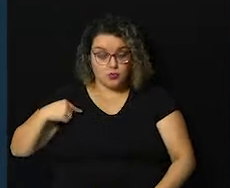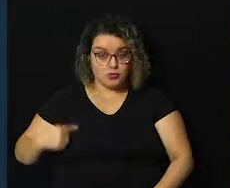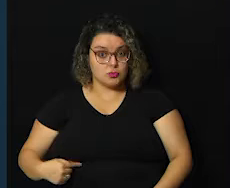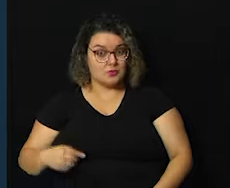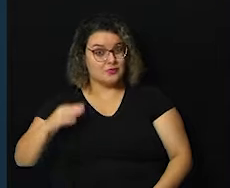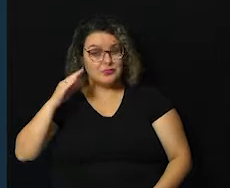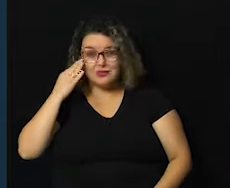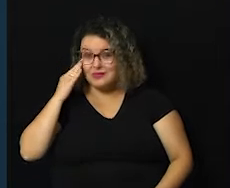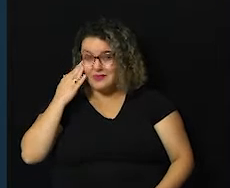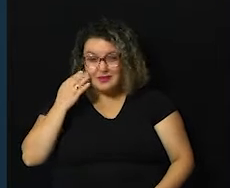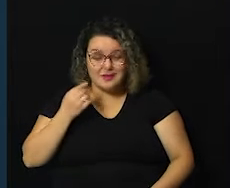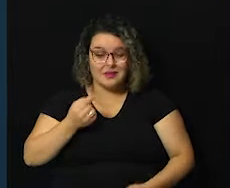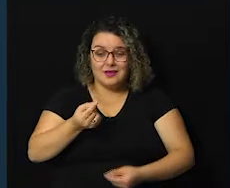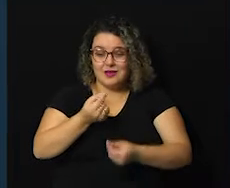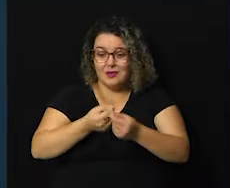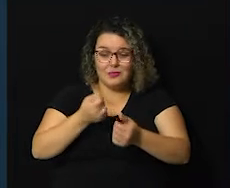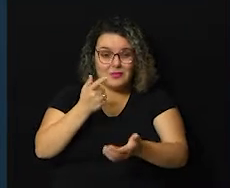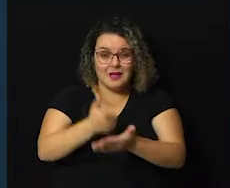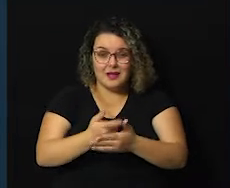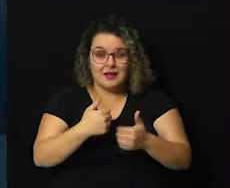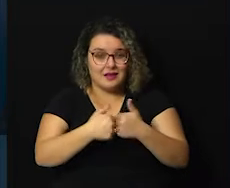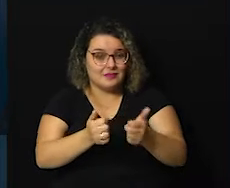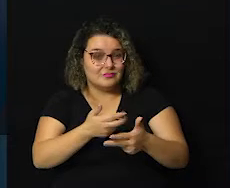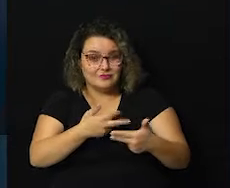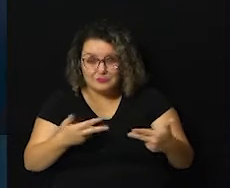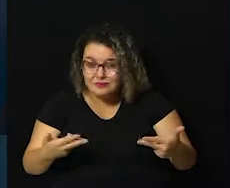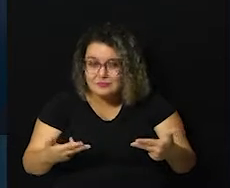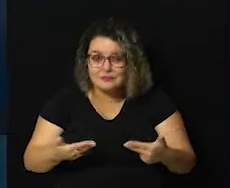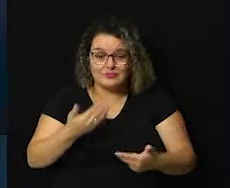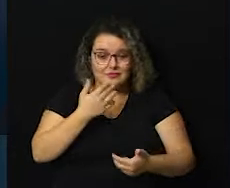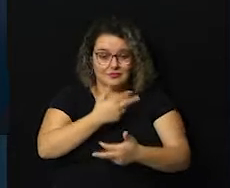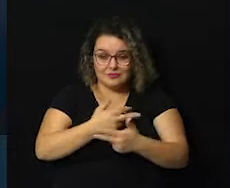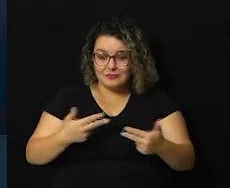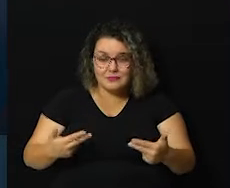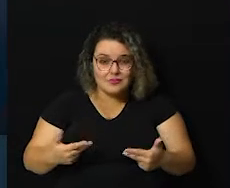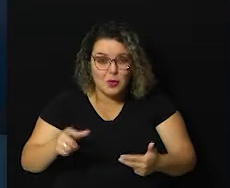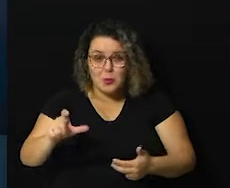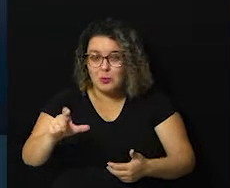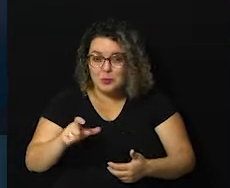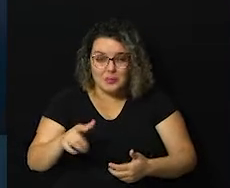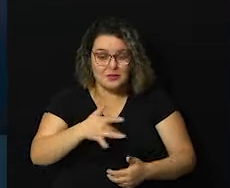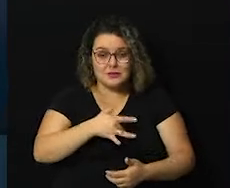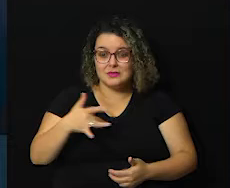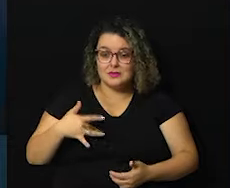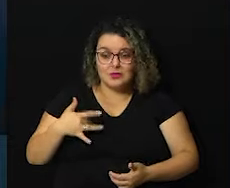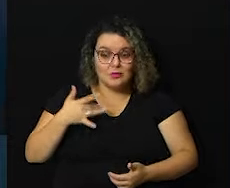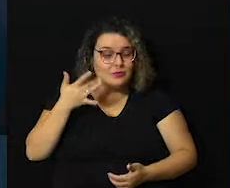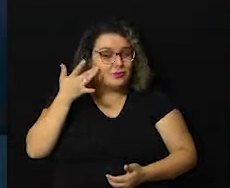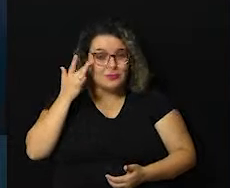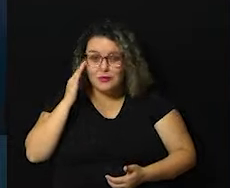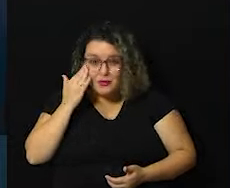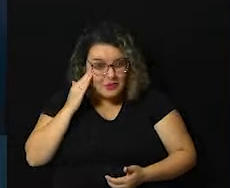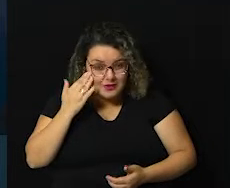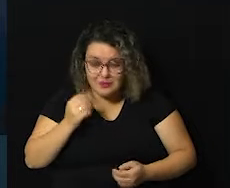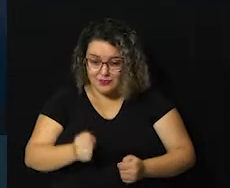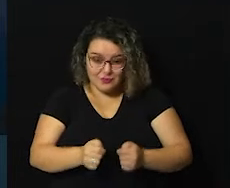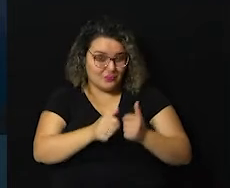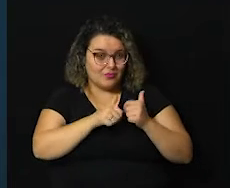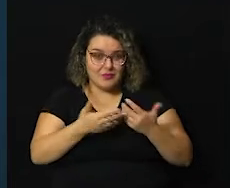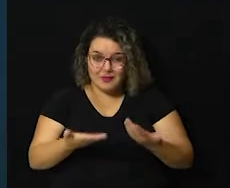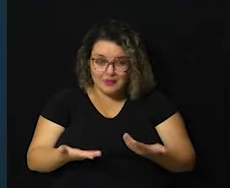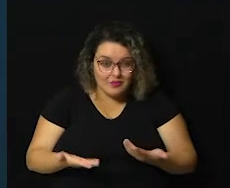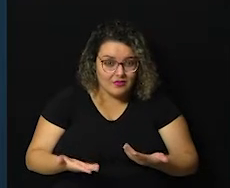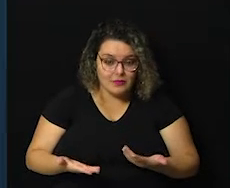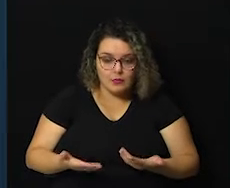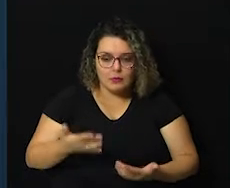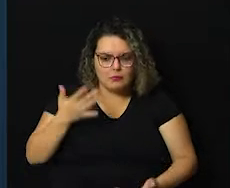entender vale-transporte vale-refeição assistência médica Eles não conseguem entender os benefícios brasileiros